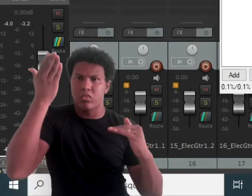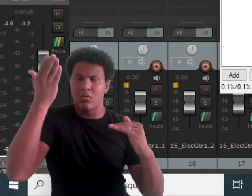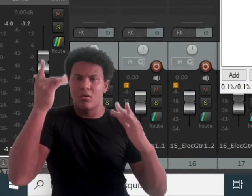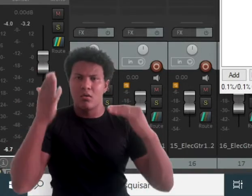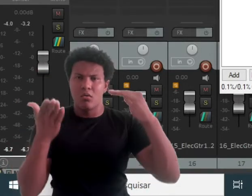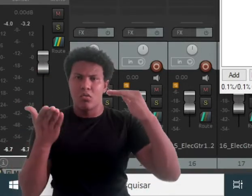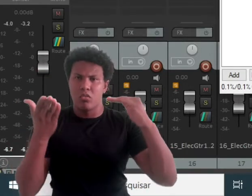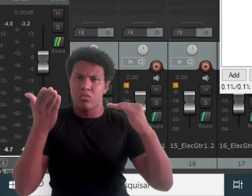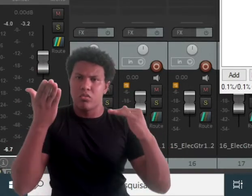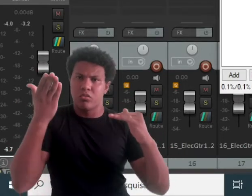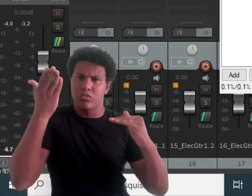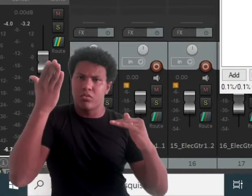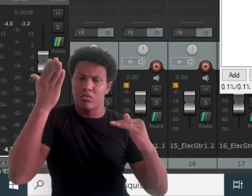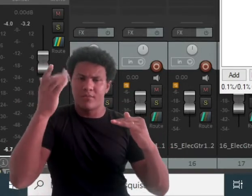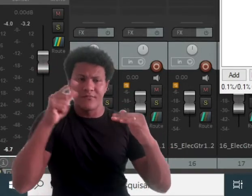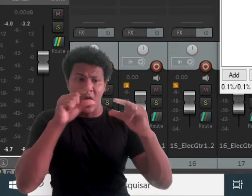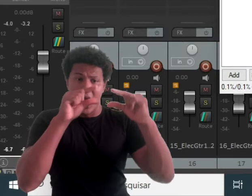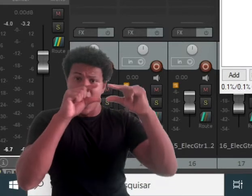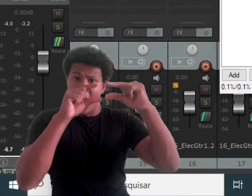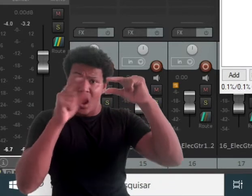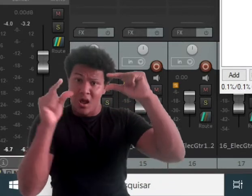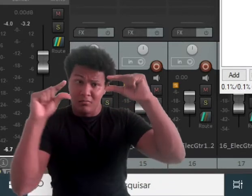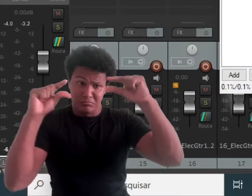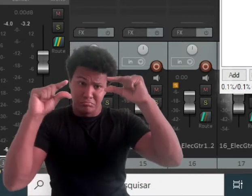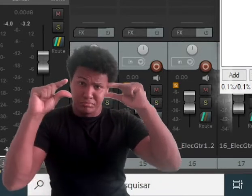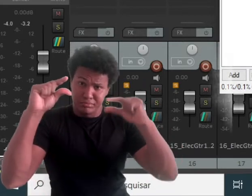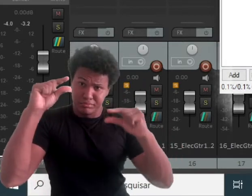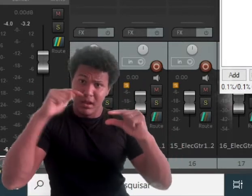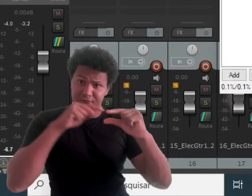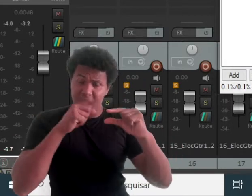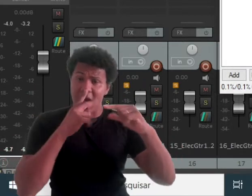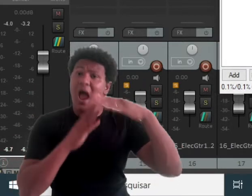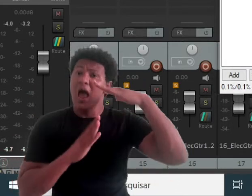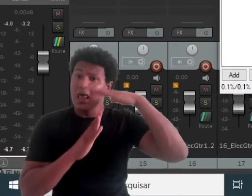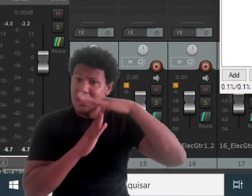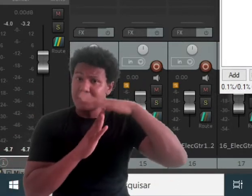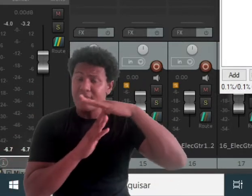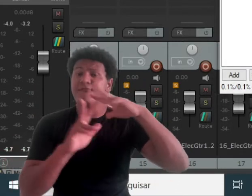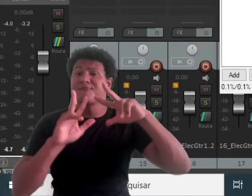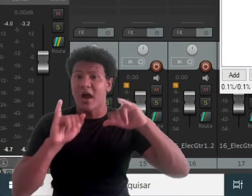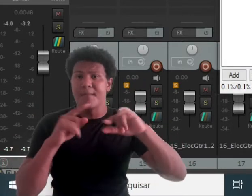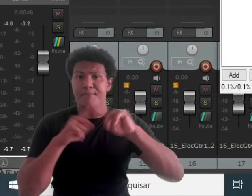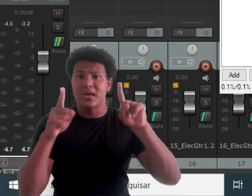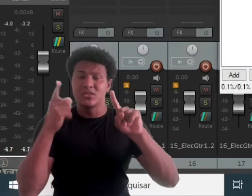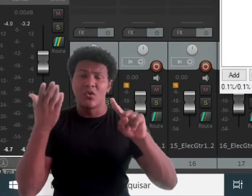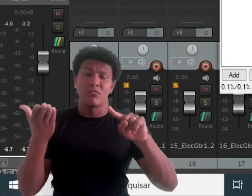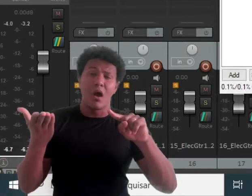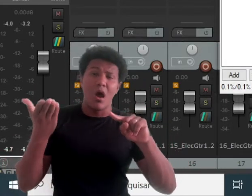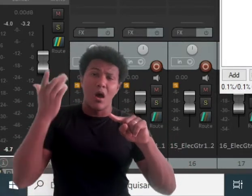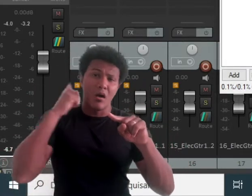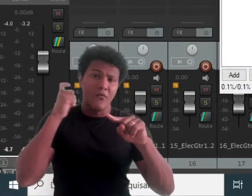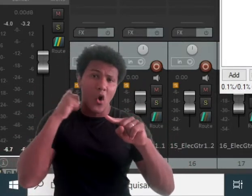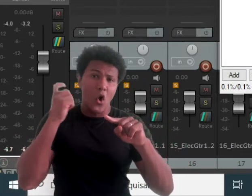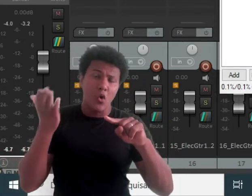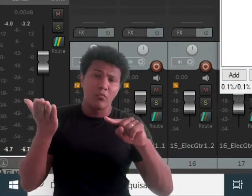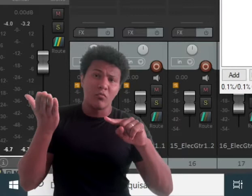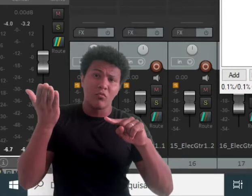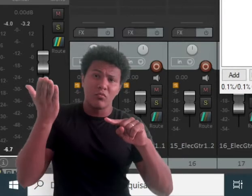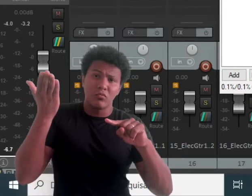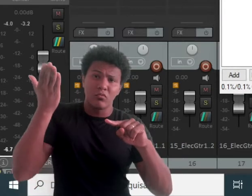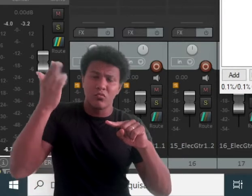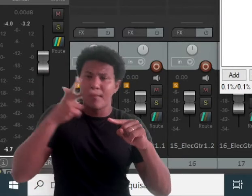aqui, ele vai limitar, mas ele vai subir o volume automaticamente. Ele vai compensar o que eu cortei, ele vai